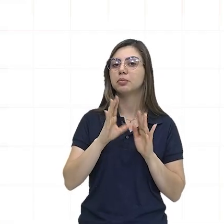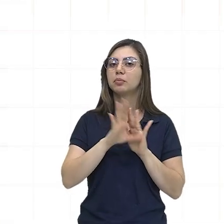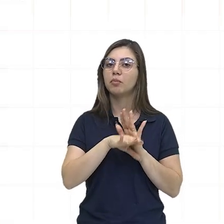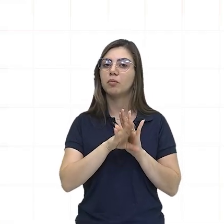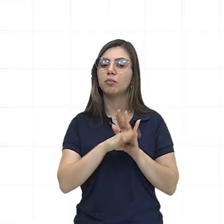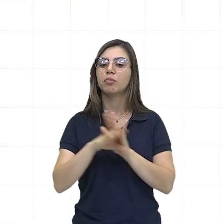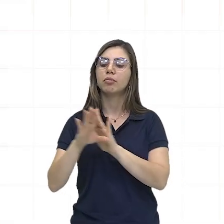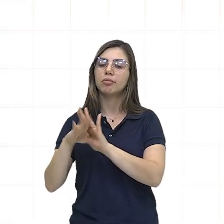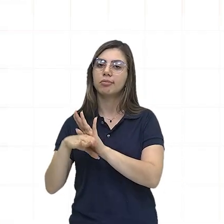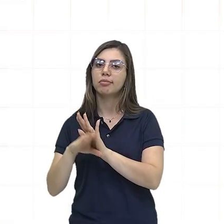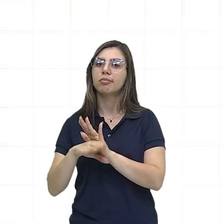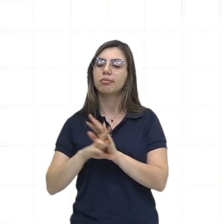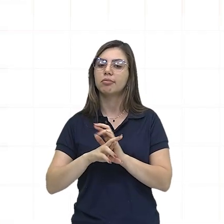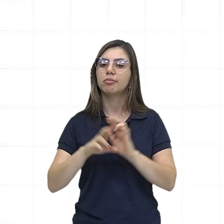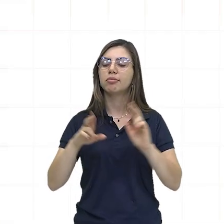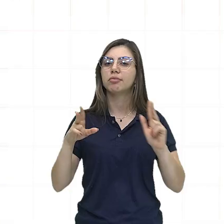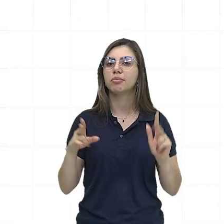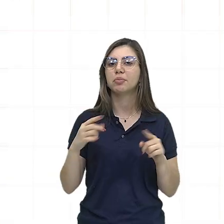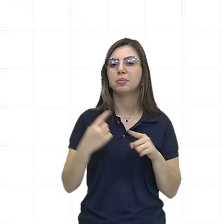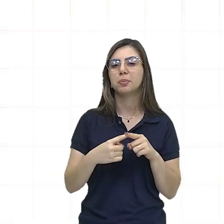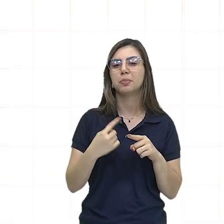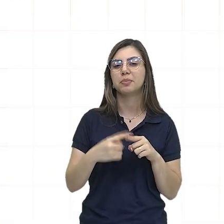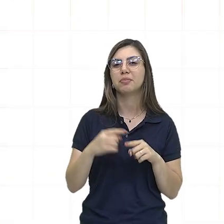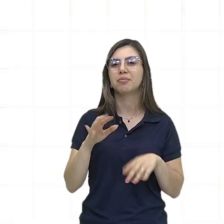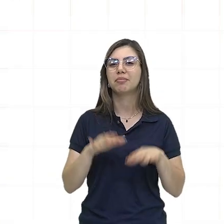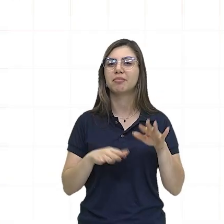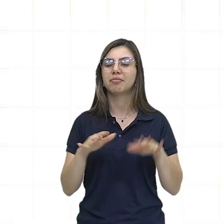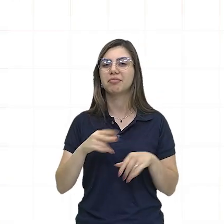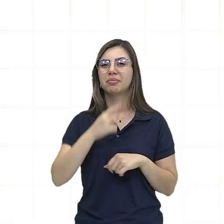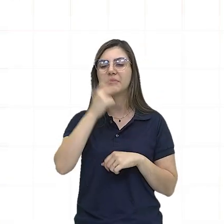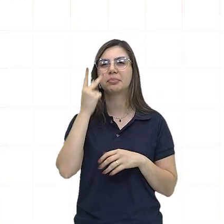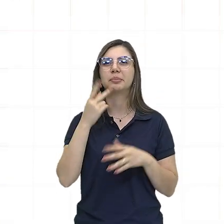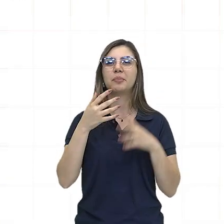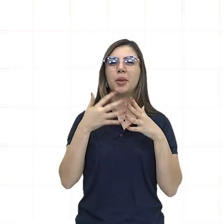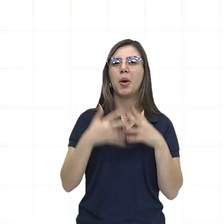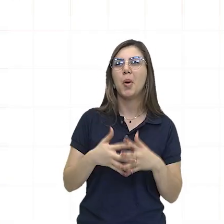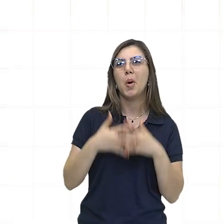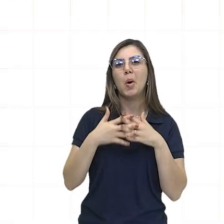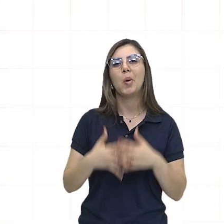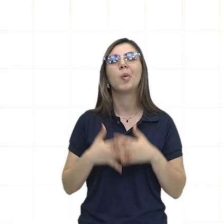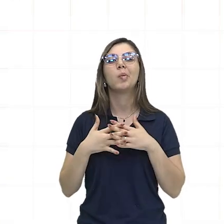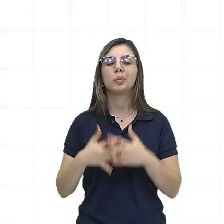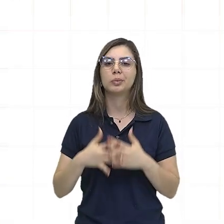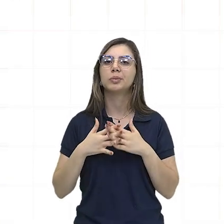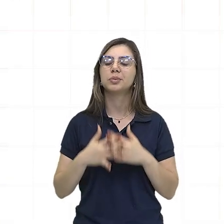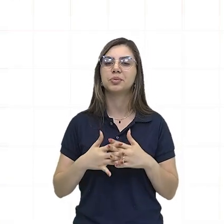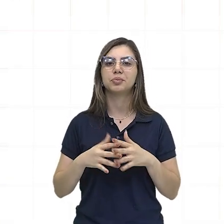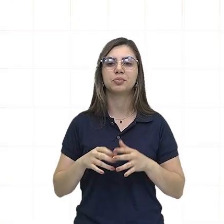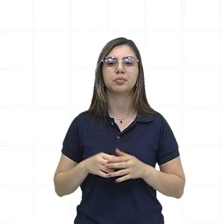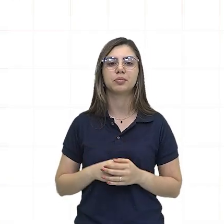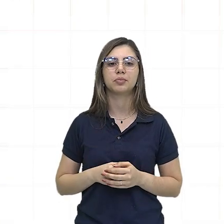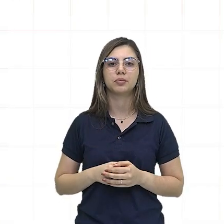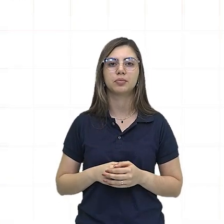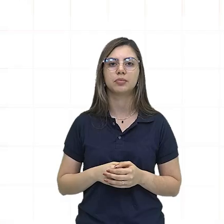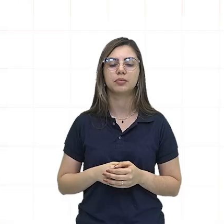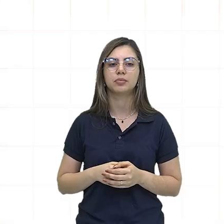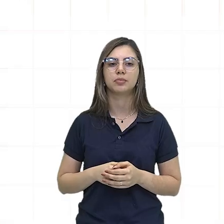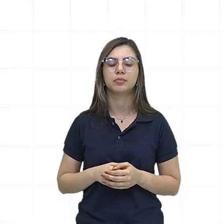entre esses conceitos, pois muitas vezes eles são confundidos.